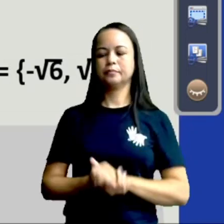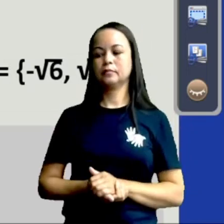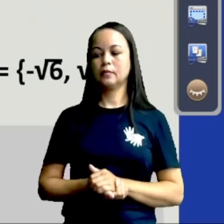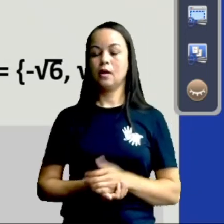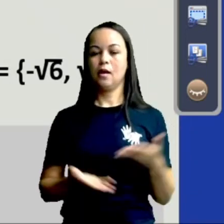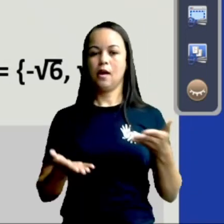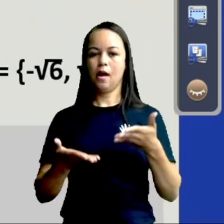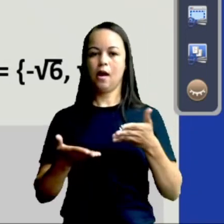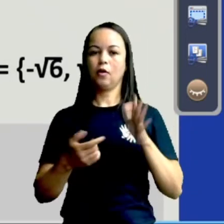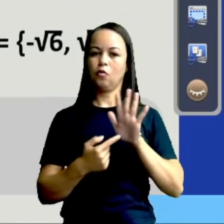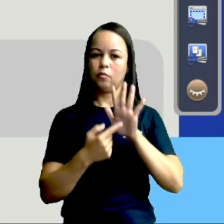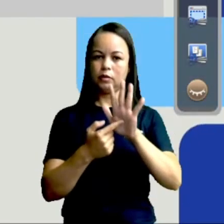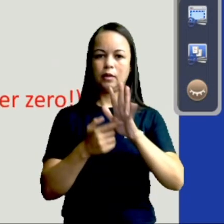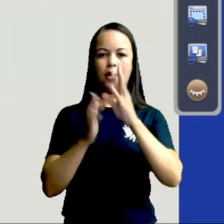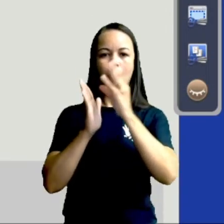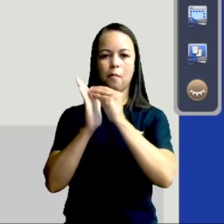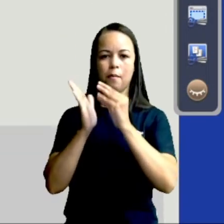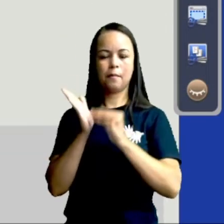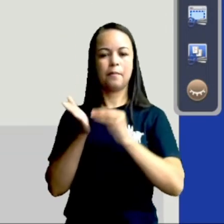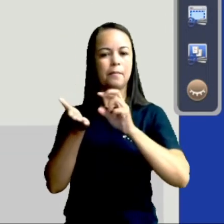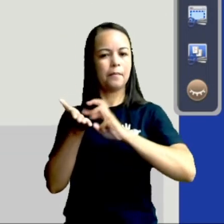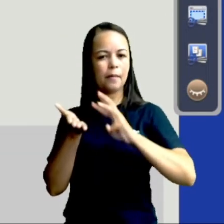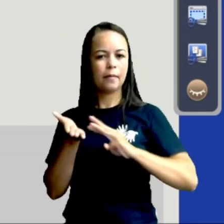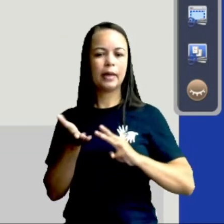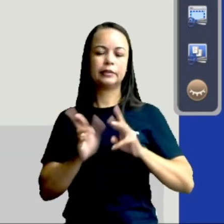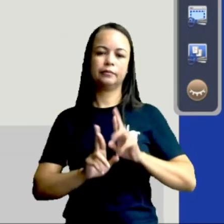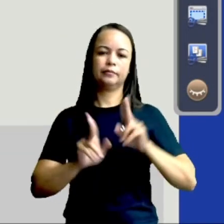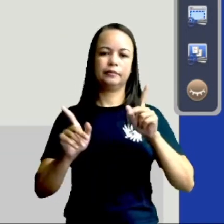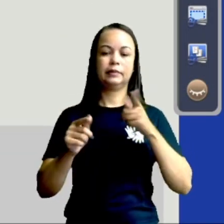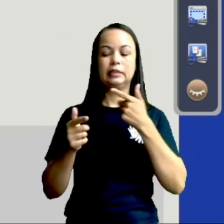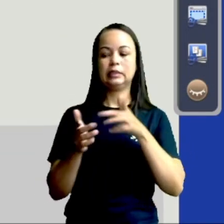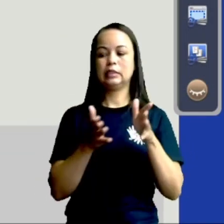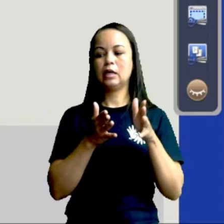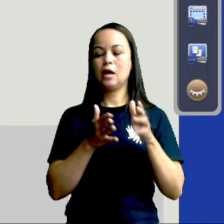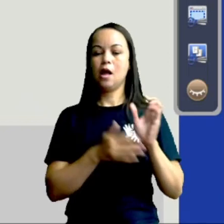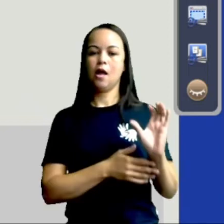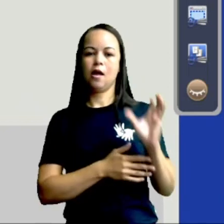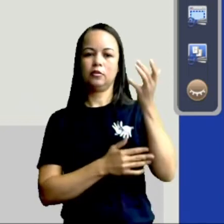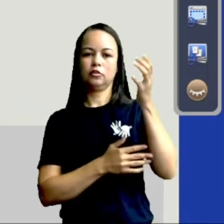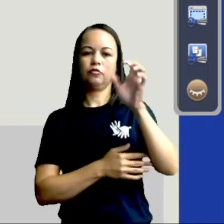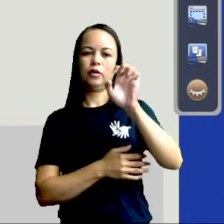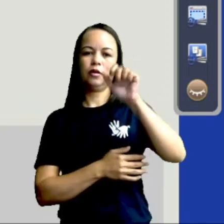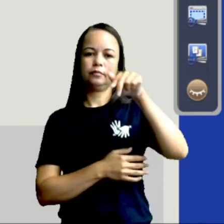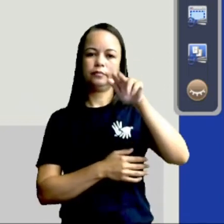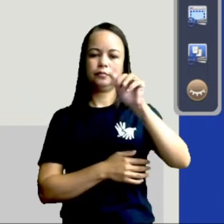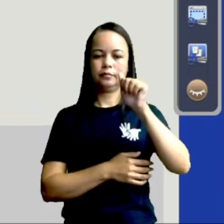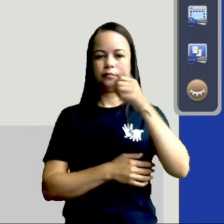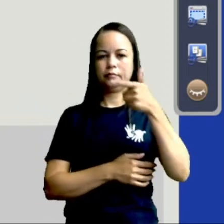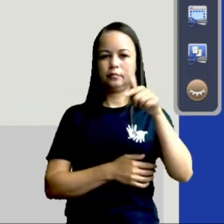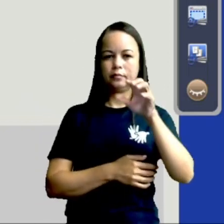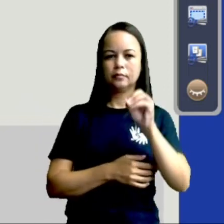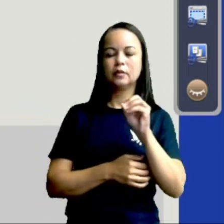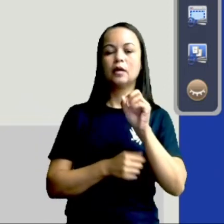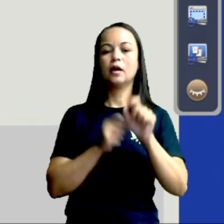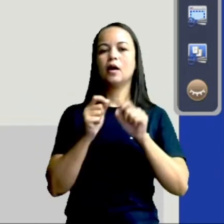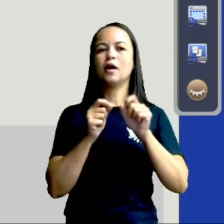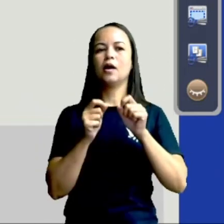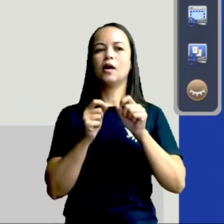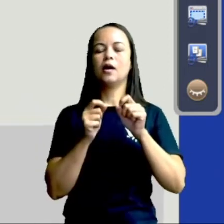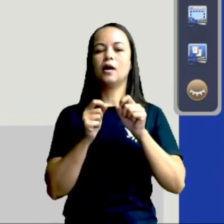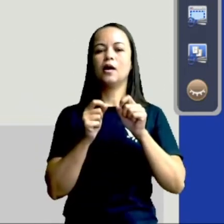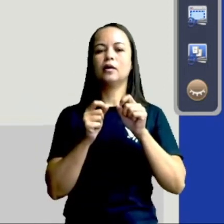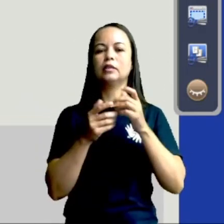apresentar outro método. É resolver uma equação quando ela está incompleta também, mas agora faltando o